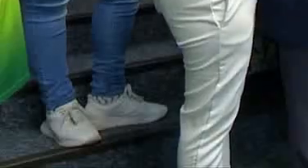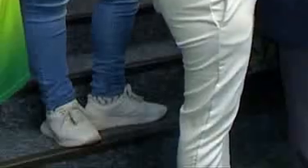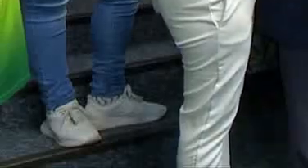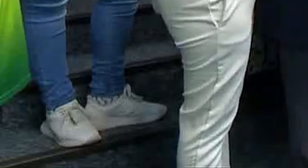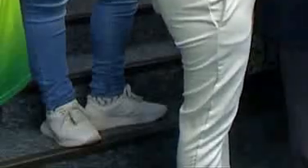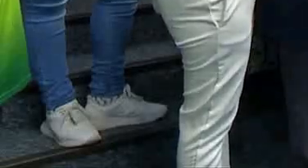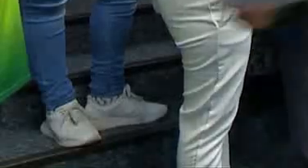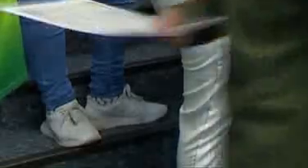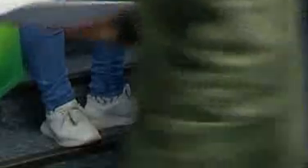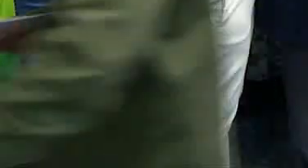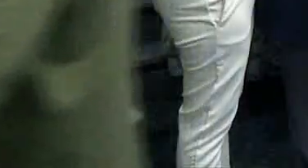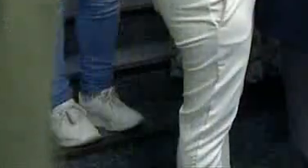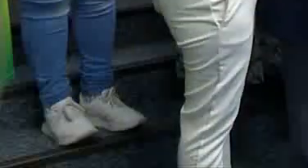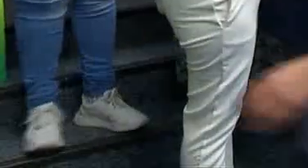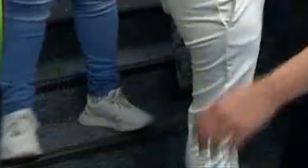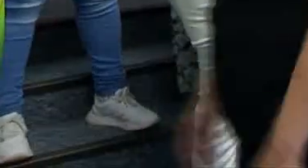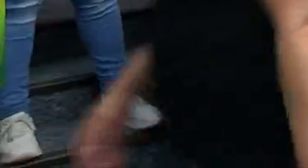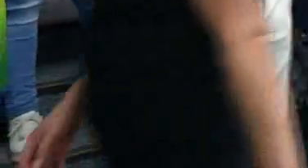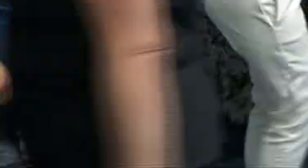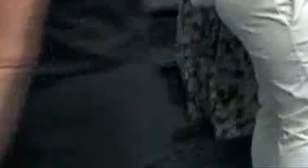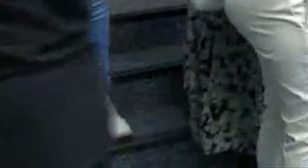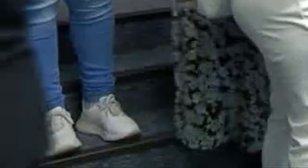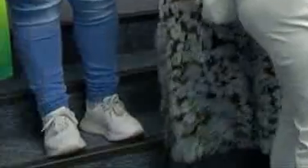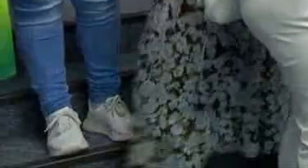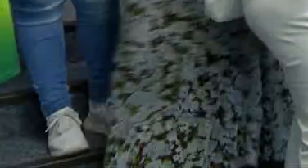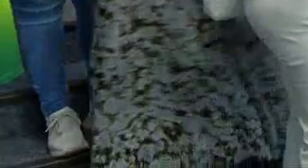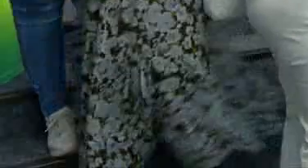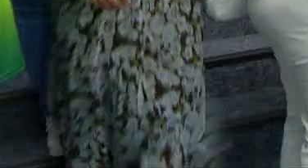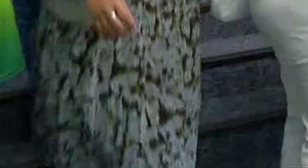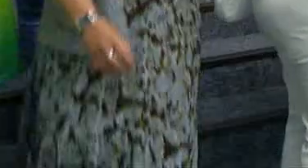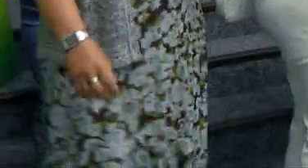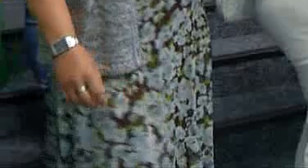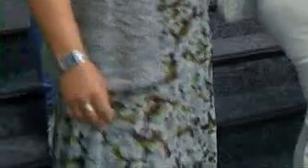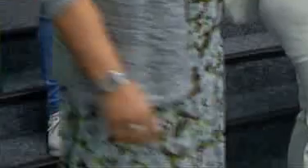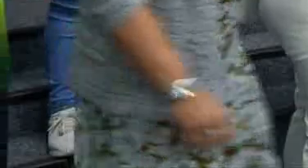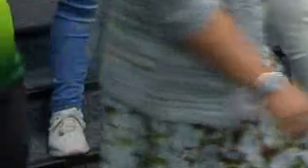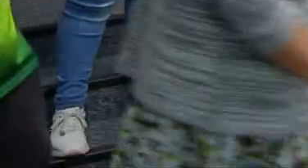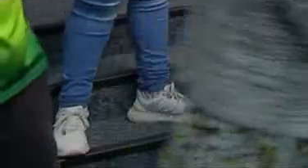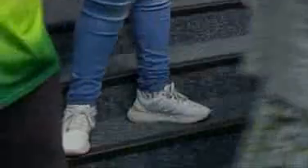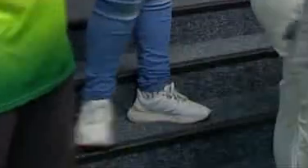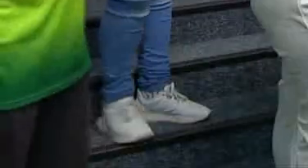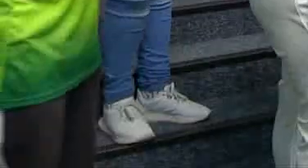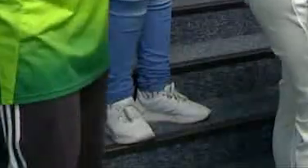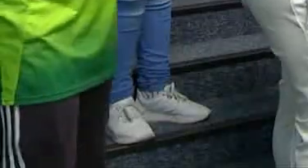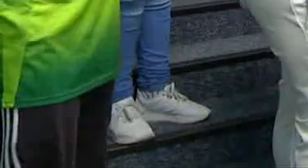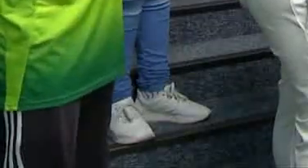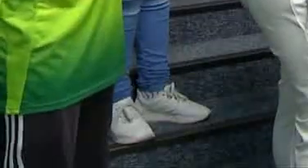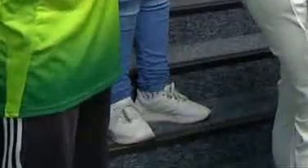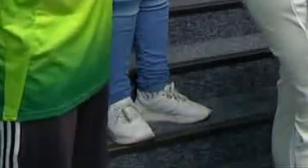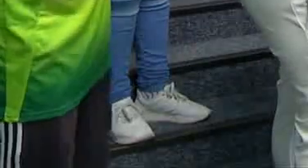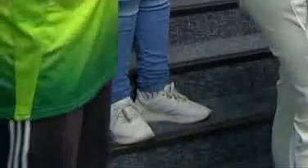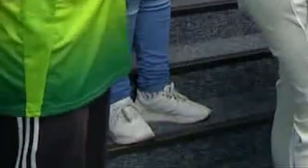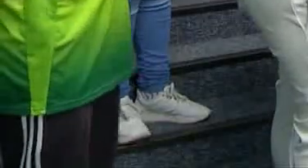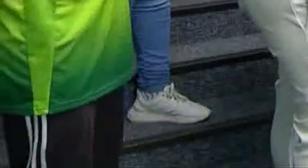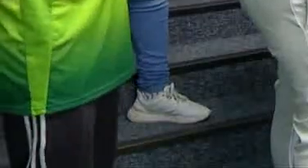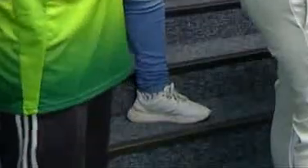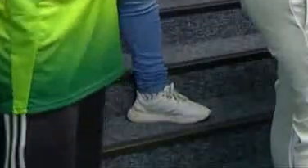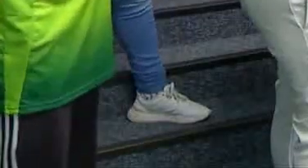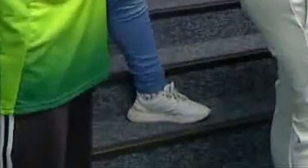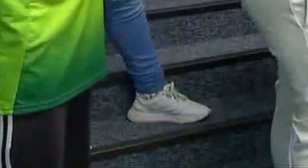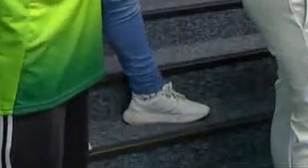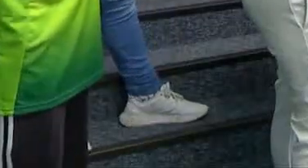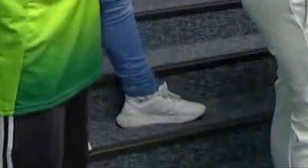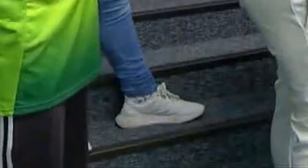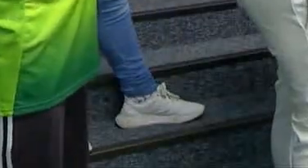senhora Daniele Thomas o Tomás receberá representando o Senac das mãos da vereadora Fernanda Garcia e